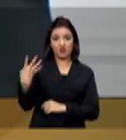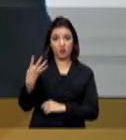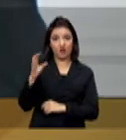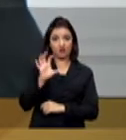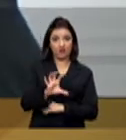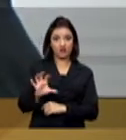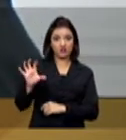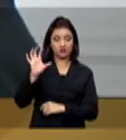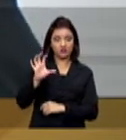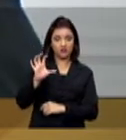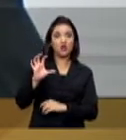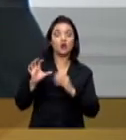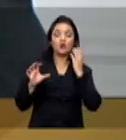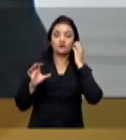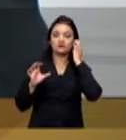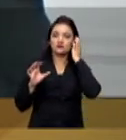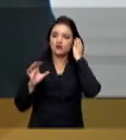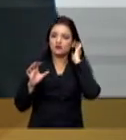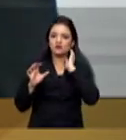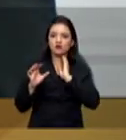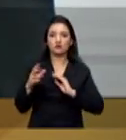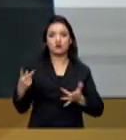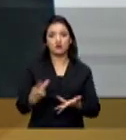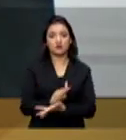O Tribunal Regional da 4ª Região,